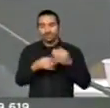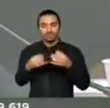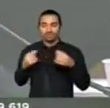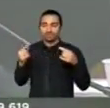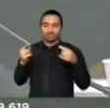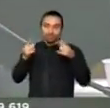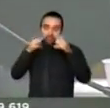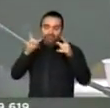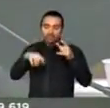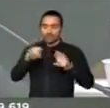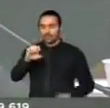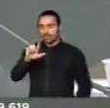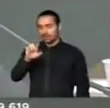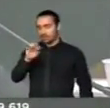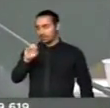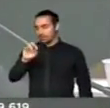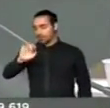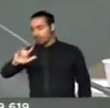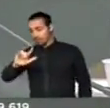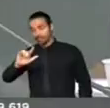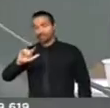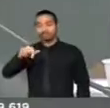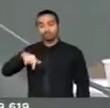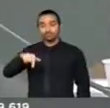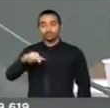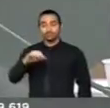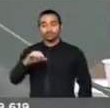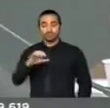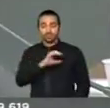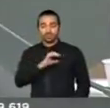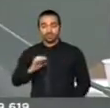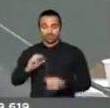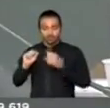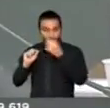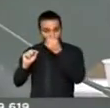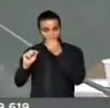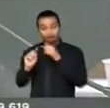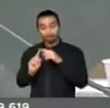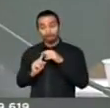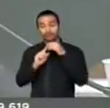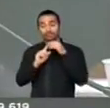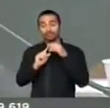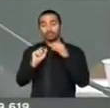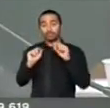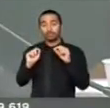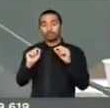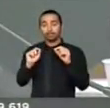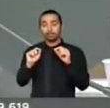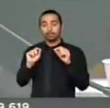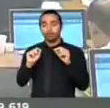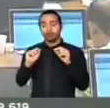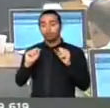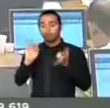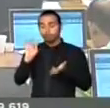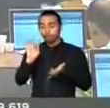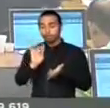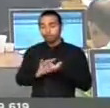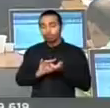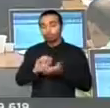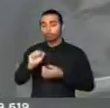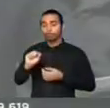eleitorais, trazendo para esta comissão única e exclusivamente o fato de ter